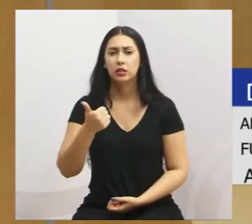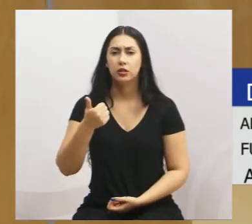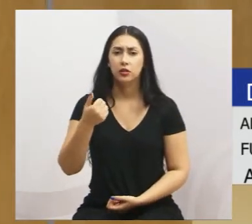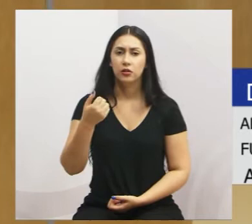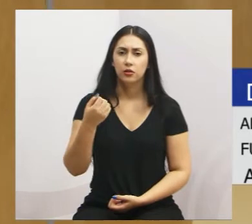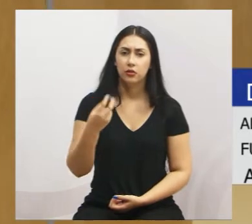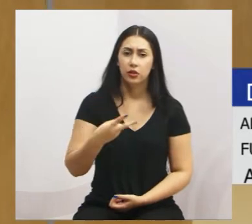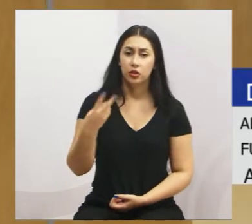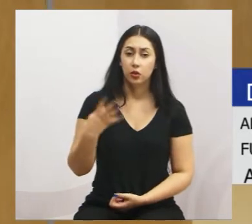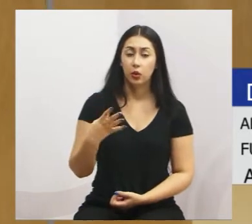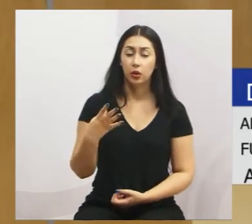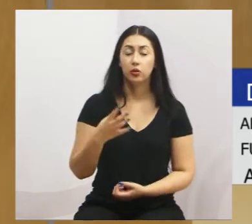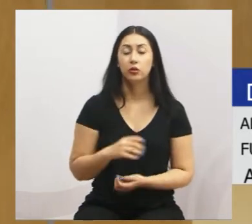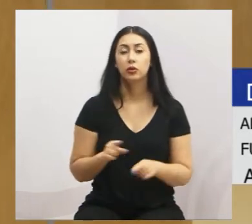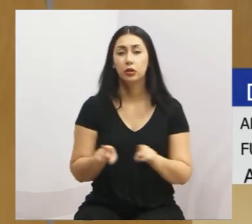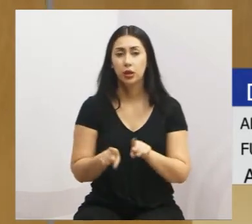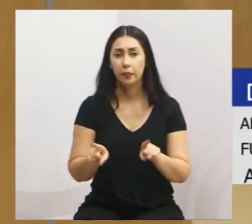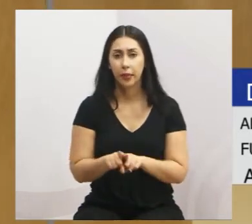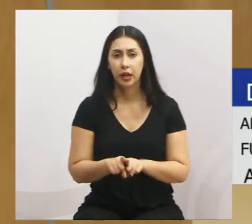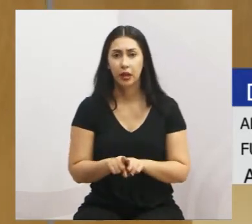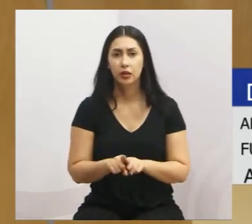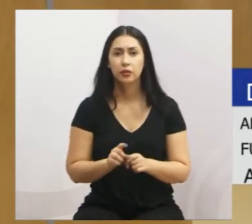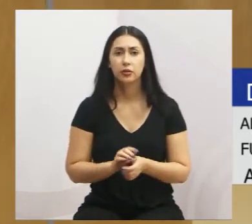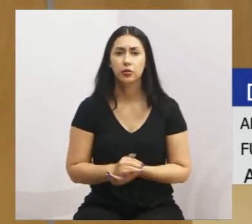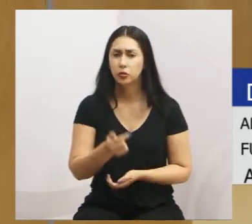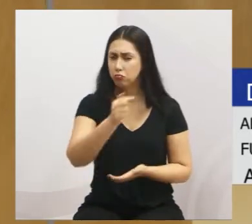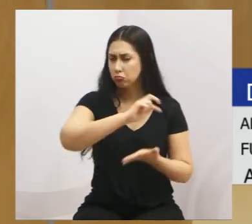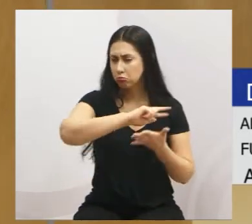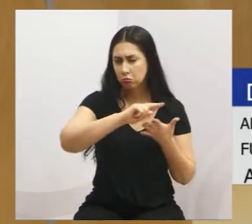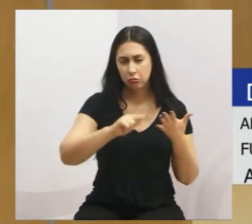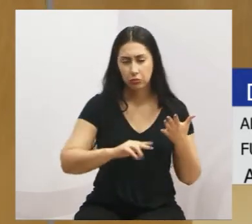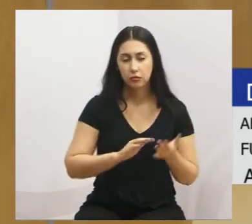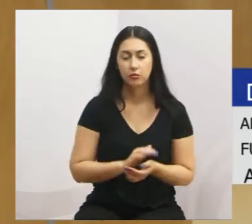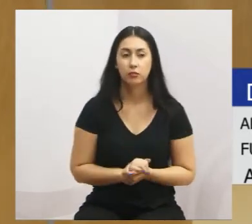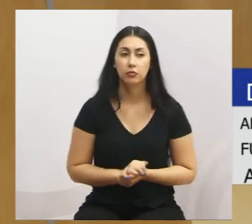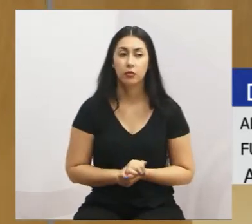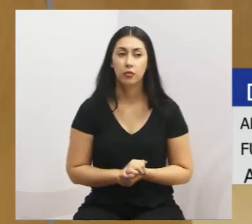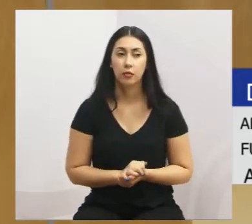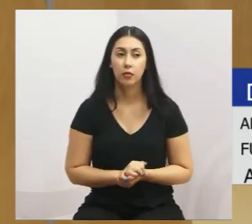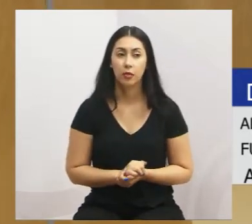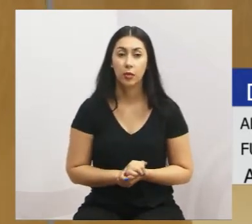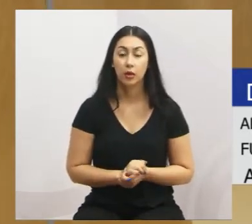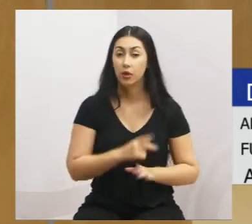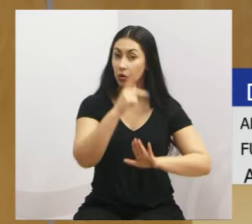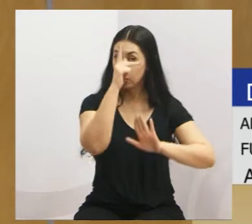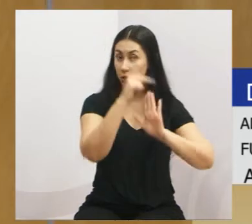11.124/2005 e da Caixa Econômica Federal. Por fim, ressalta-se que